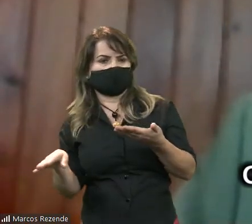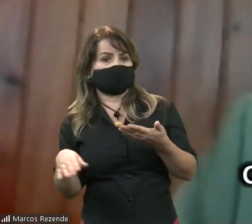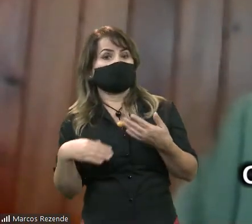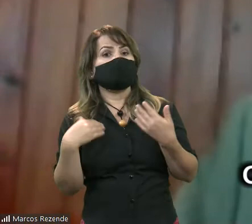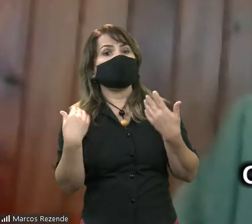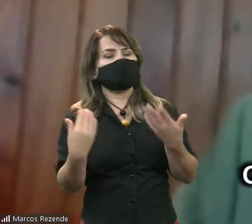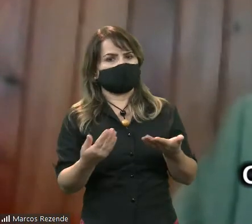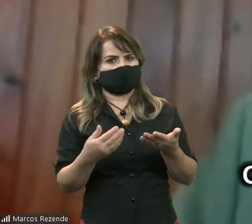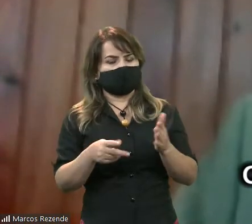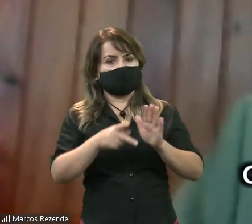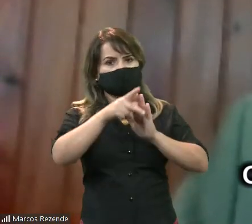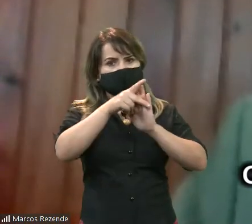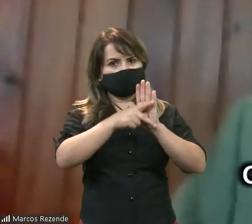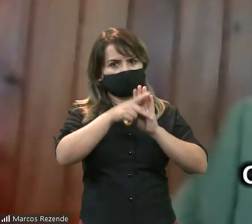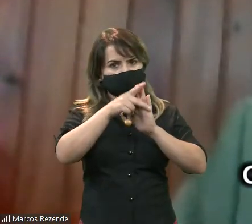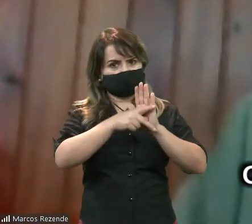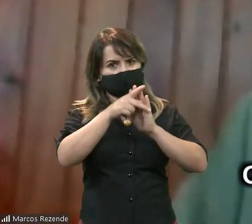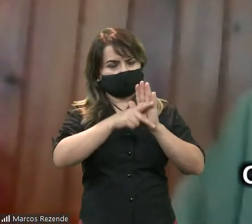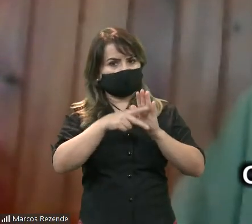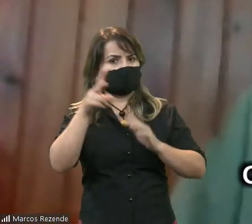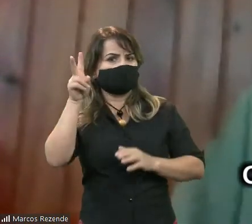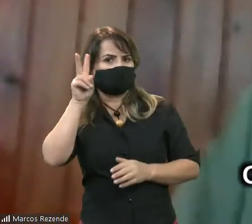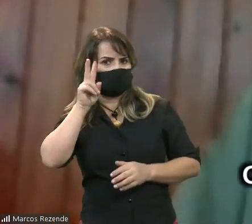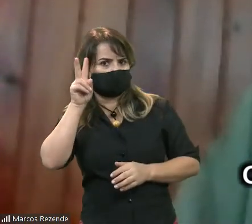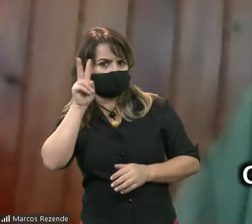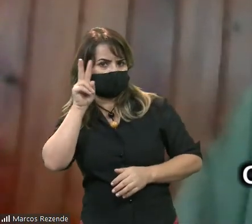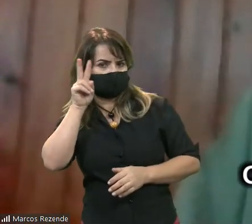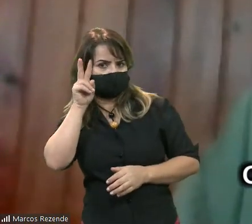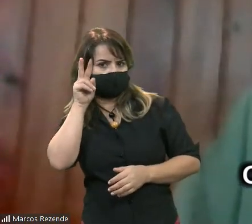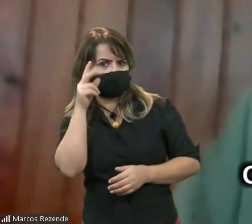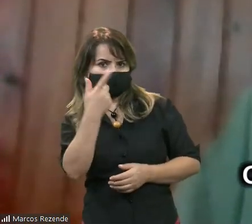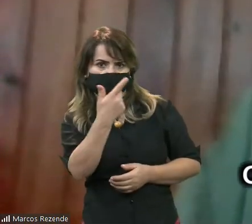não vai sobrestar mais a pauta de segunda-feira.